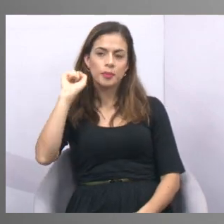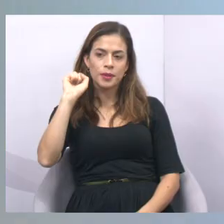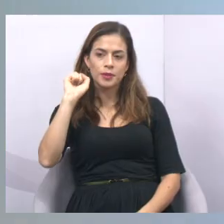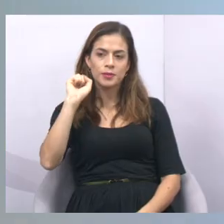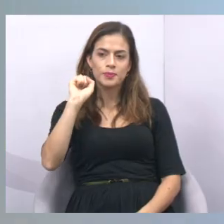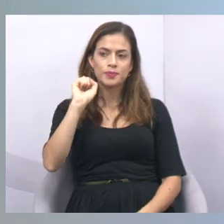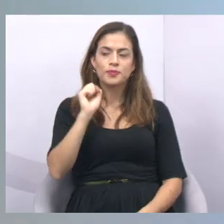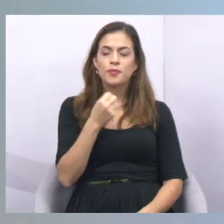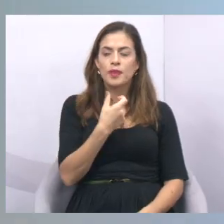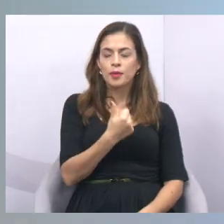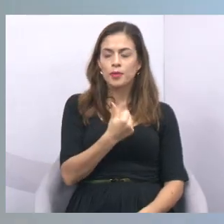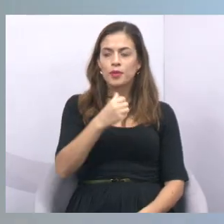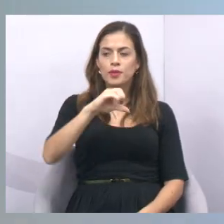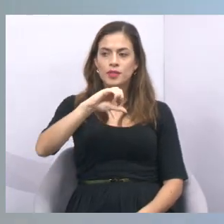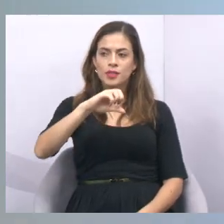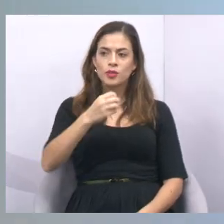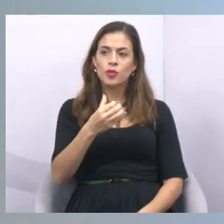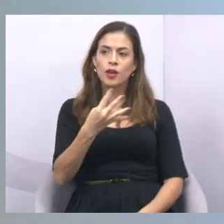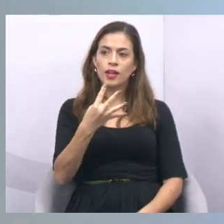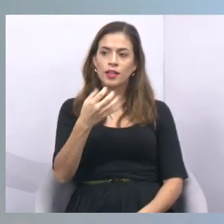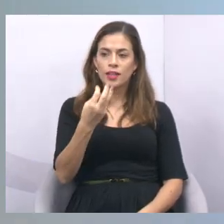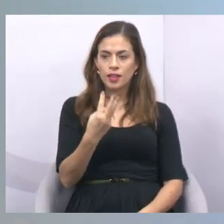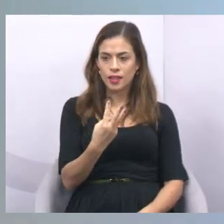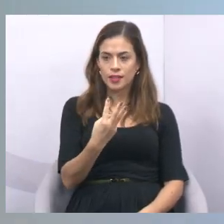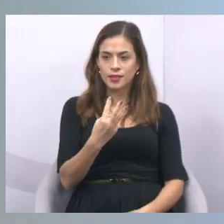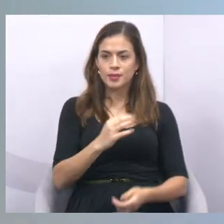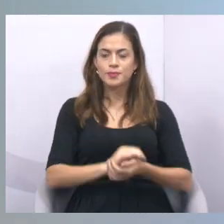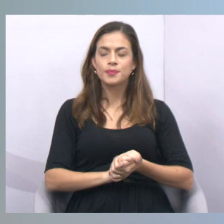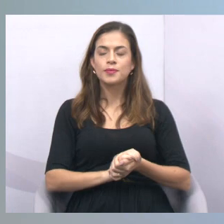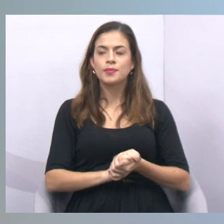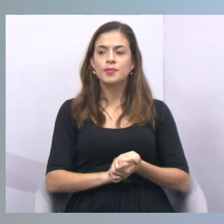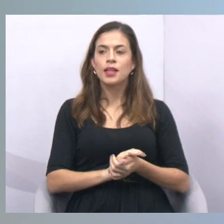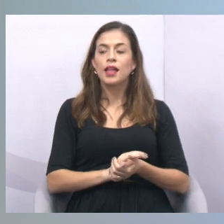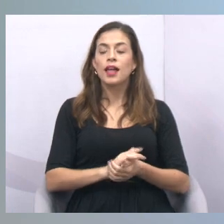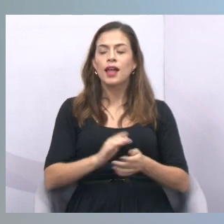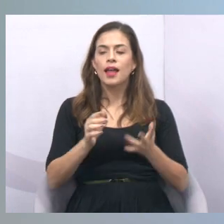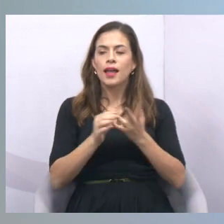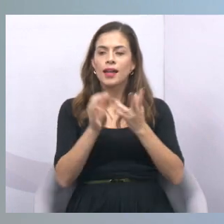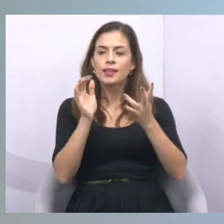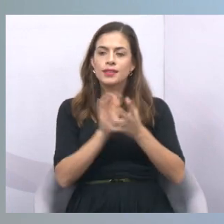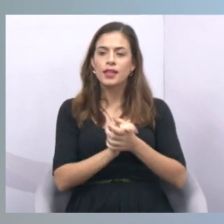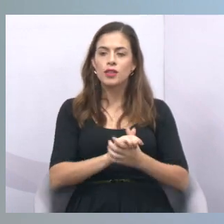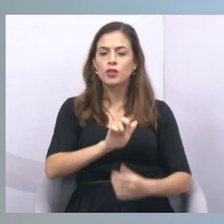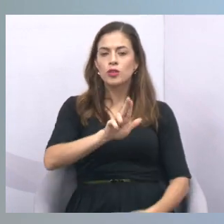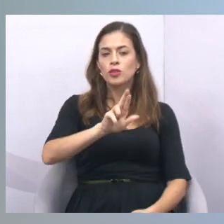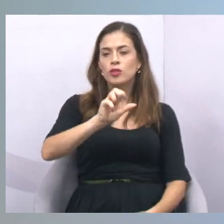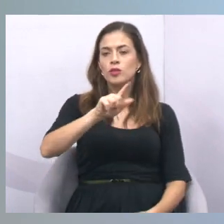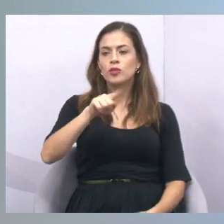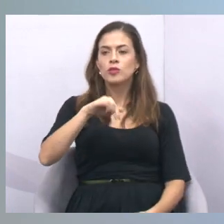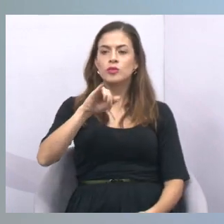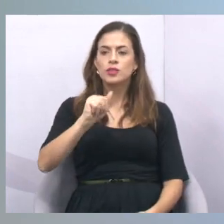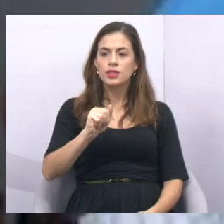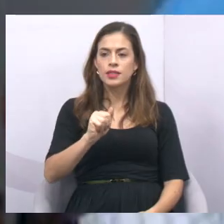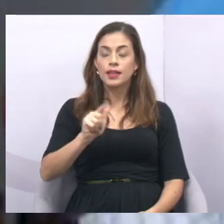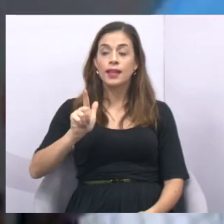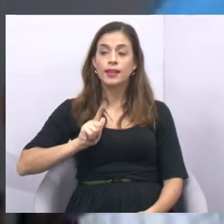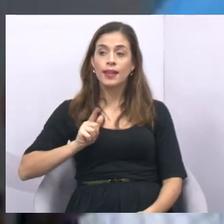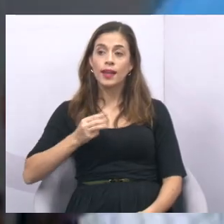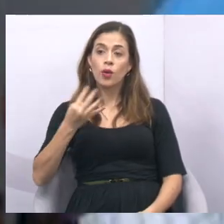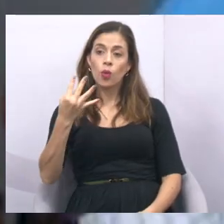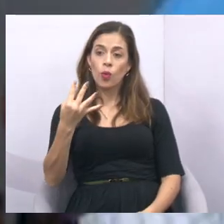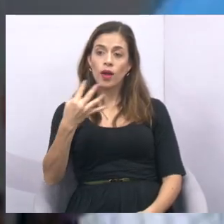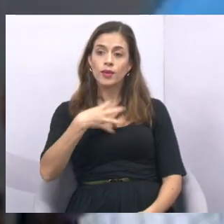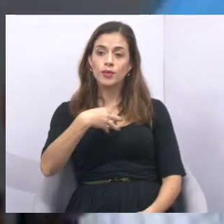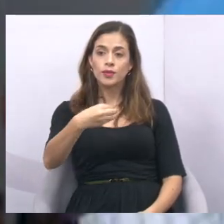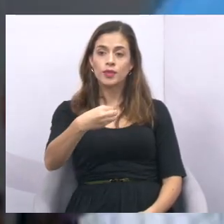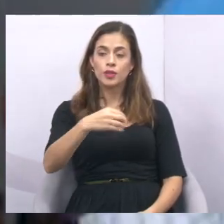1943. Este quase octogenário é casado com Luzia e tem 4 filhos: